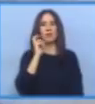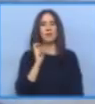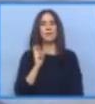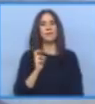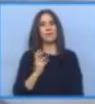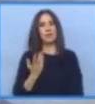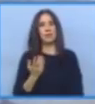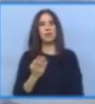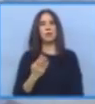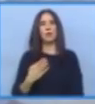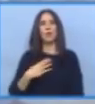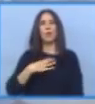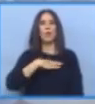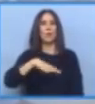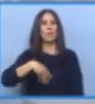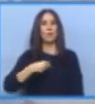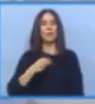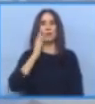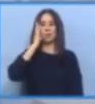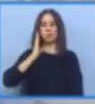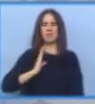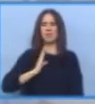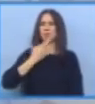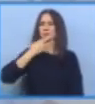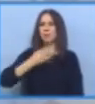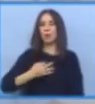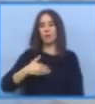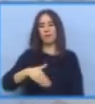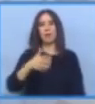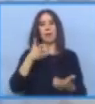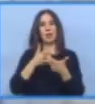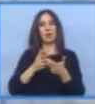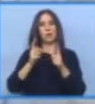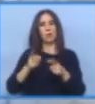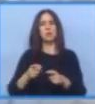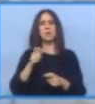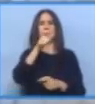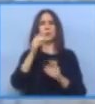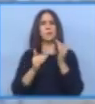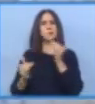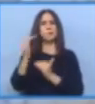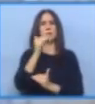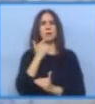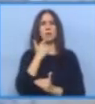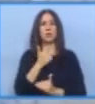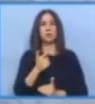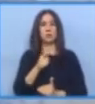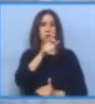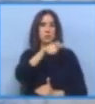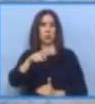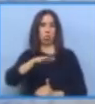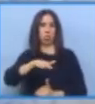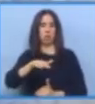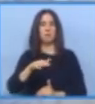os exércitos do mundo, quando começam uma guerra, os superiores dizem aos seus